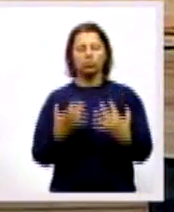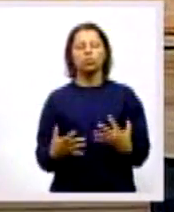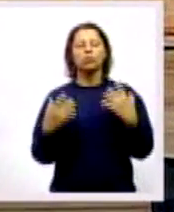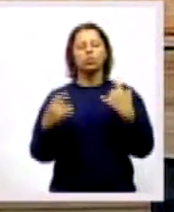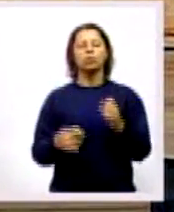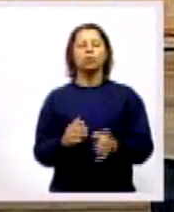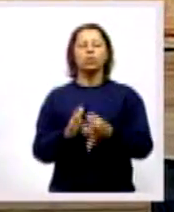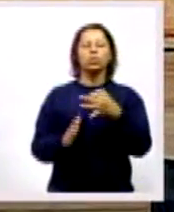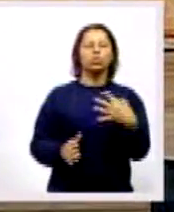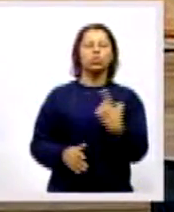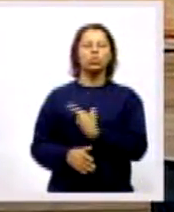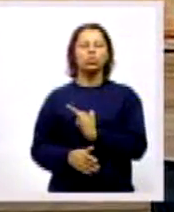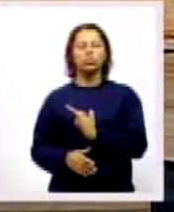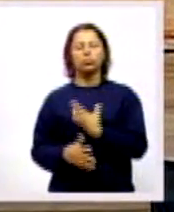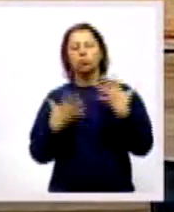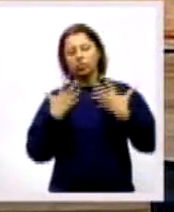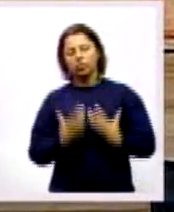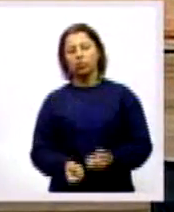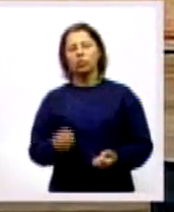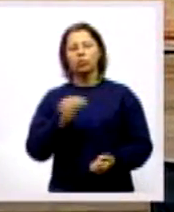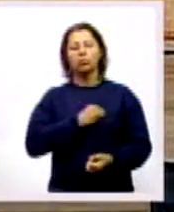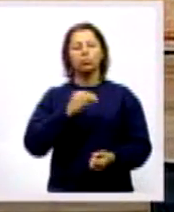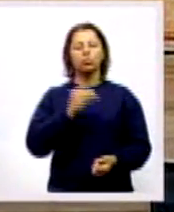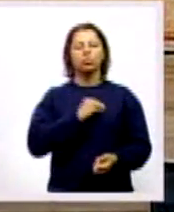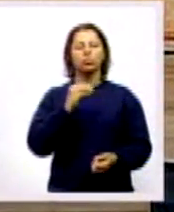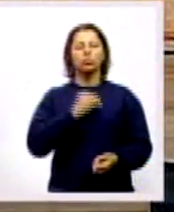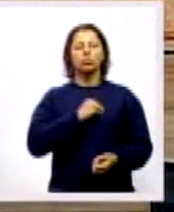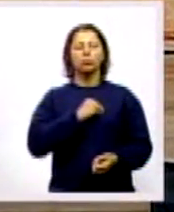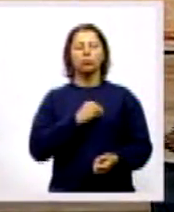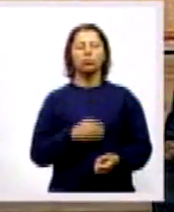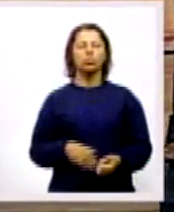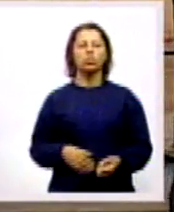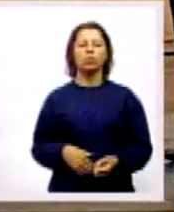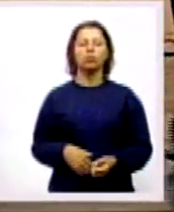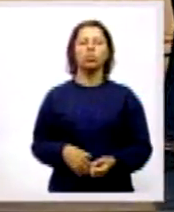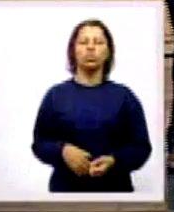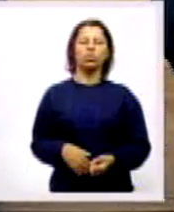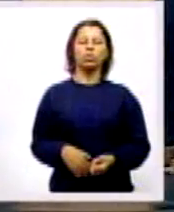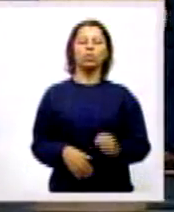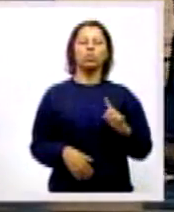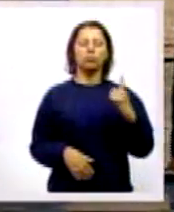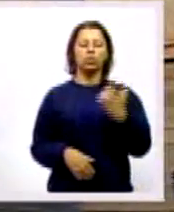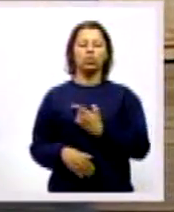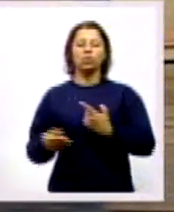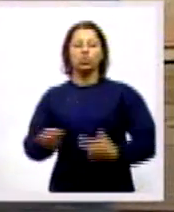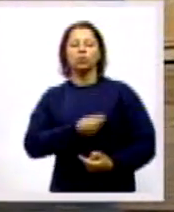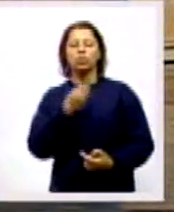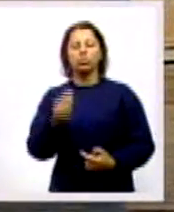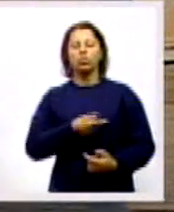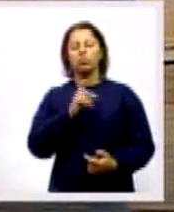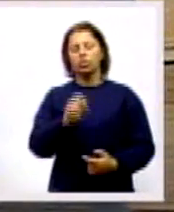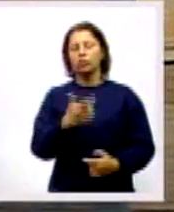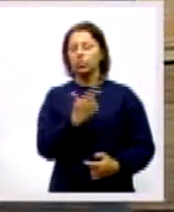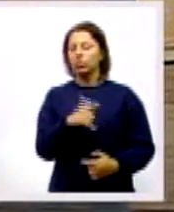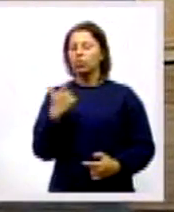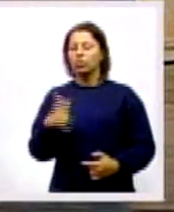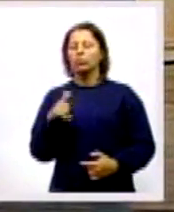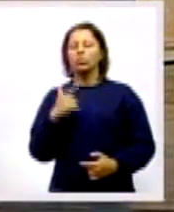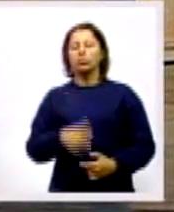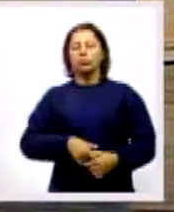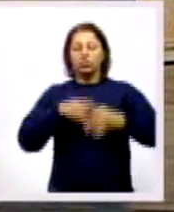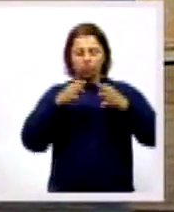muitas vezes nós nos abandonamos à nossa inconsciência. Isso é, vamos viver naquilo que a gente não tem